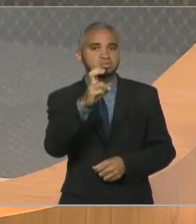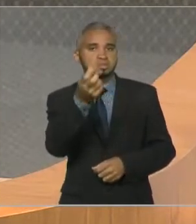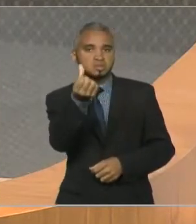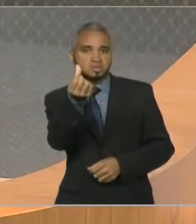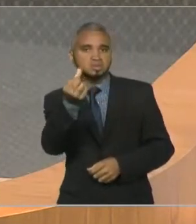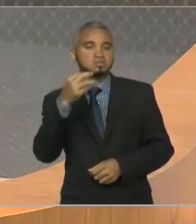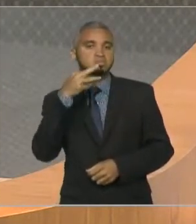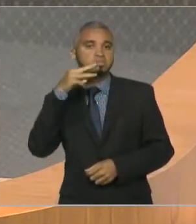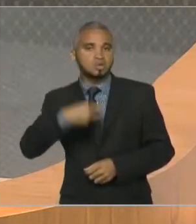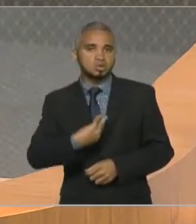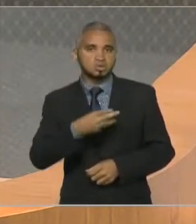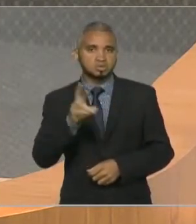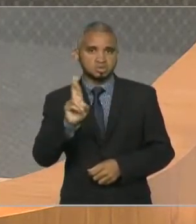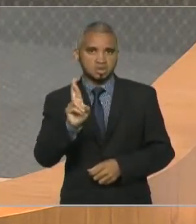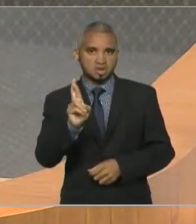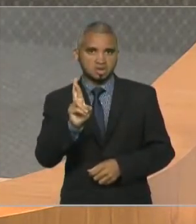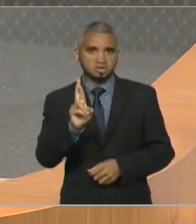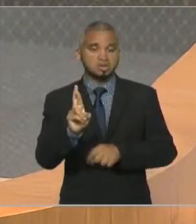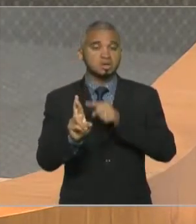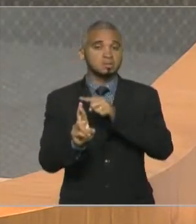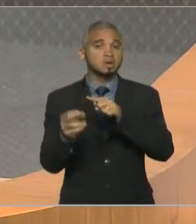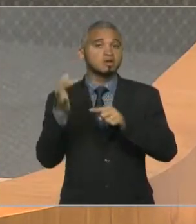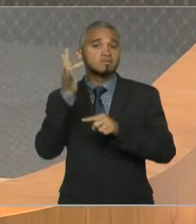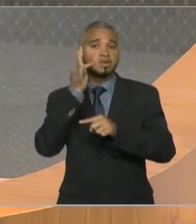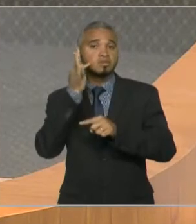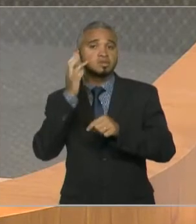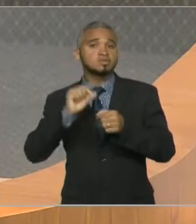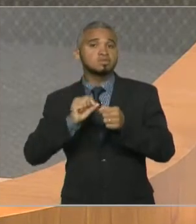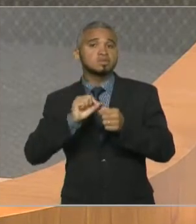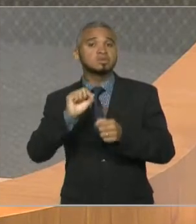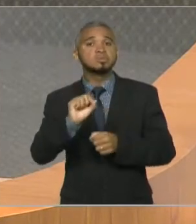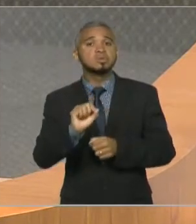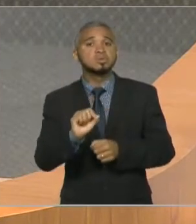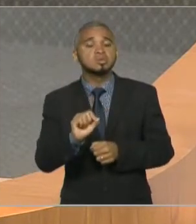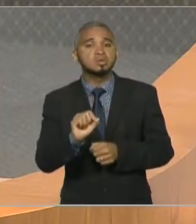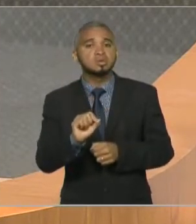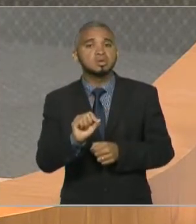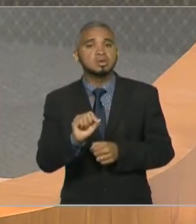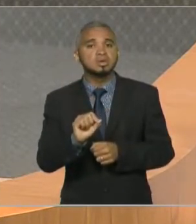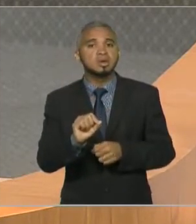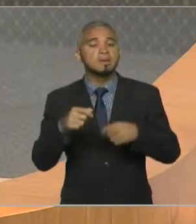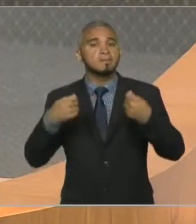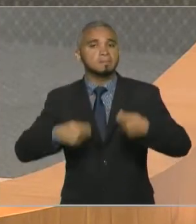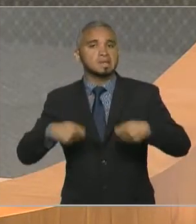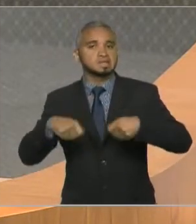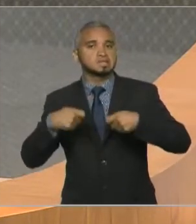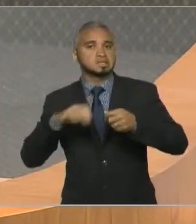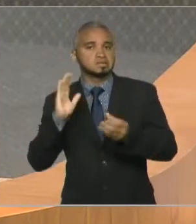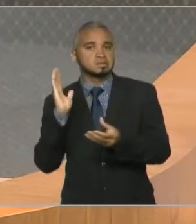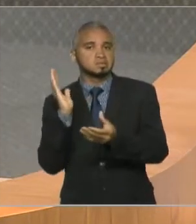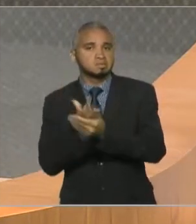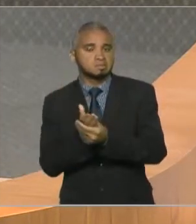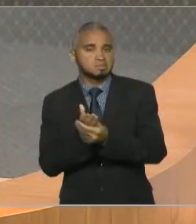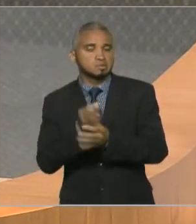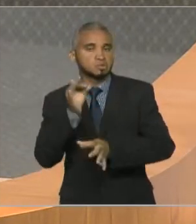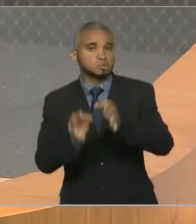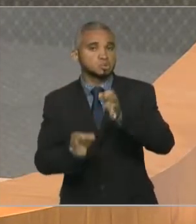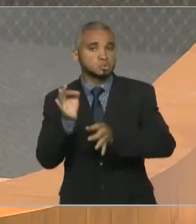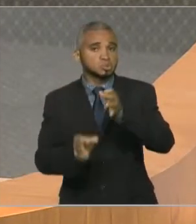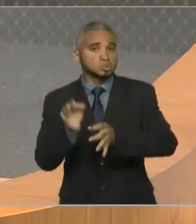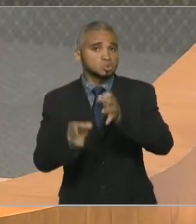reais ao FEPA. O que foi que o governo do Estado fez? Teve que ingressar na Justiça para poder fazer o